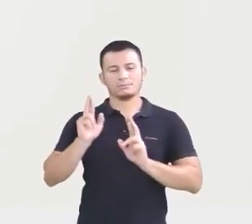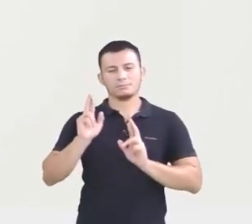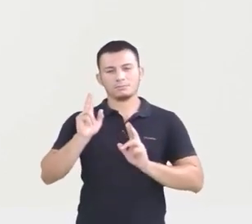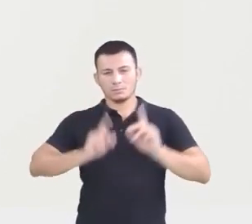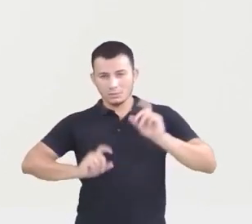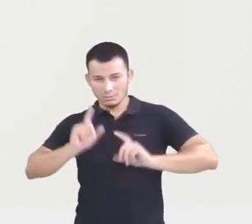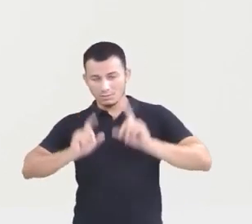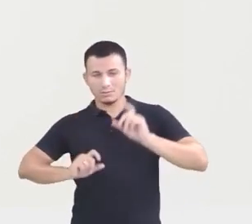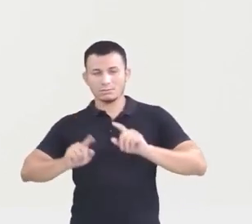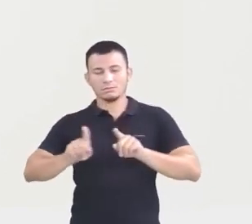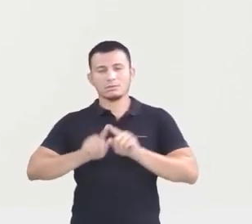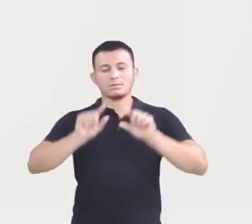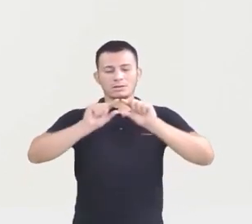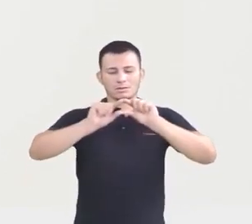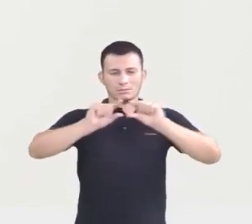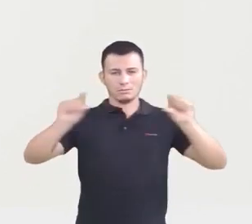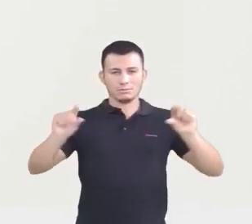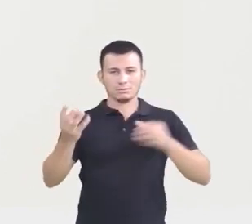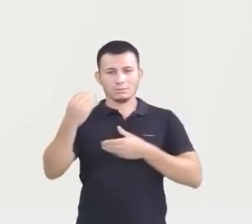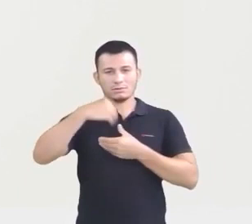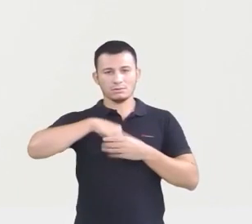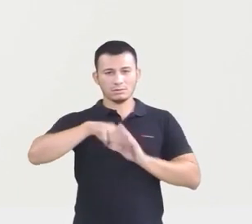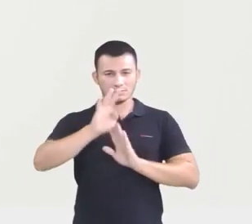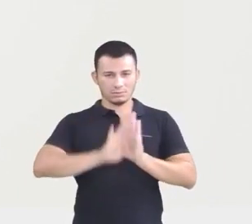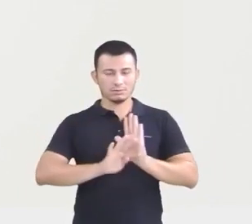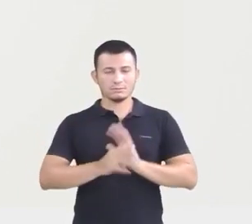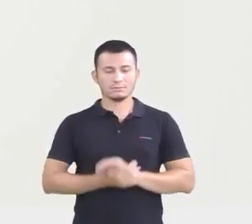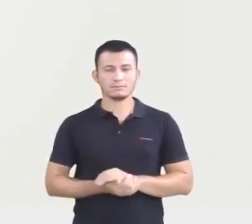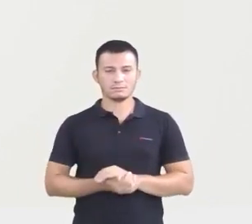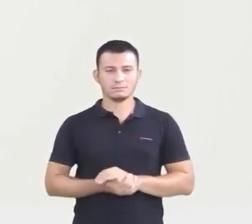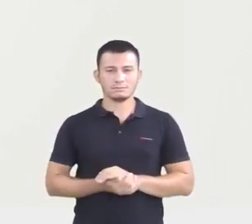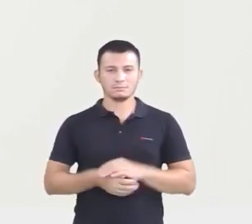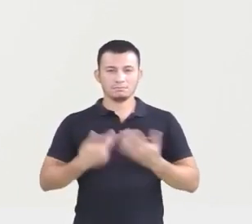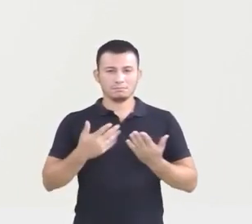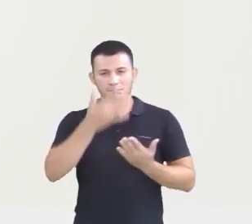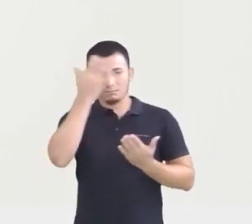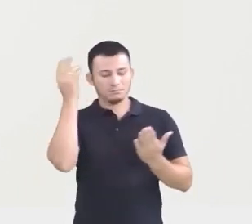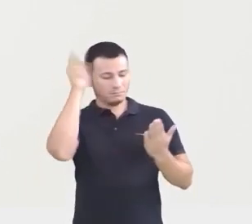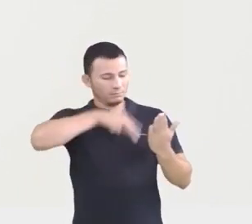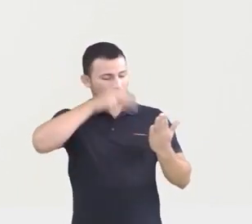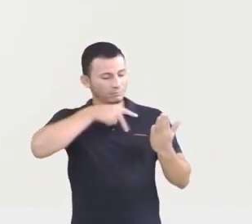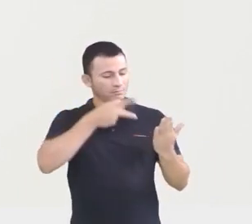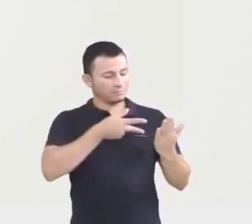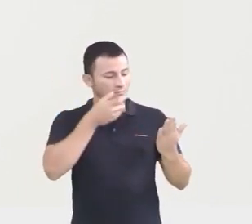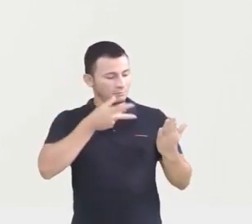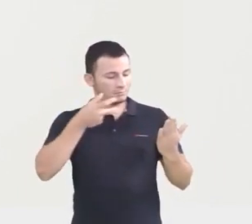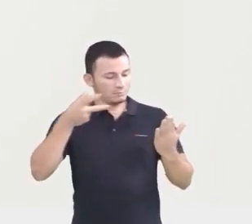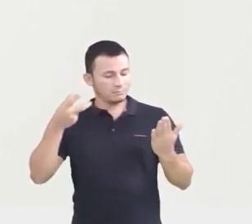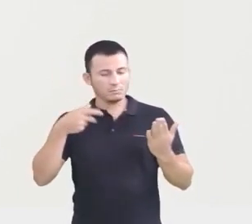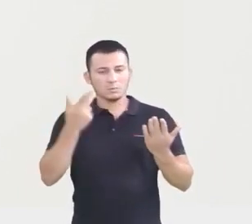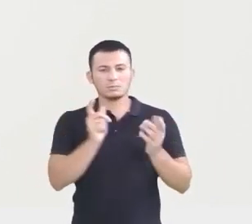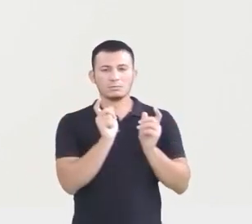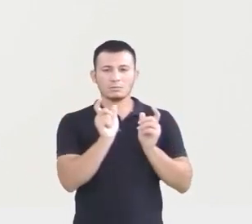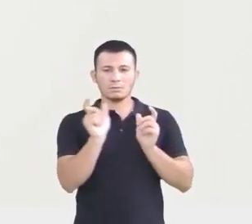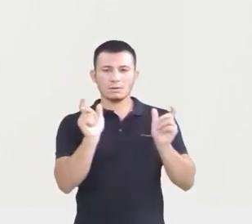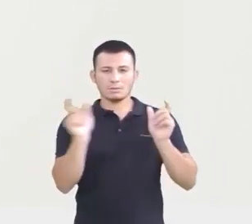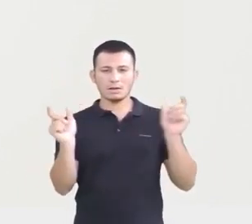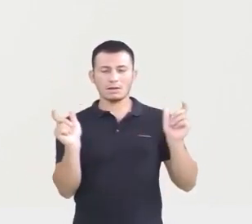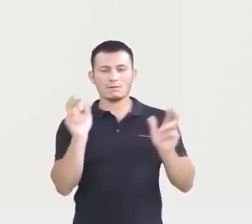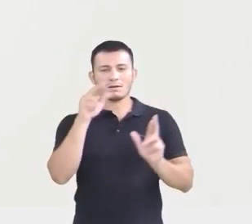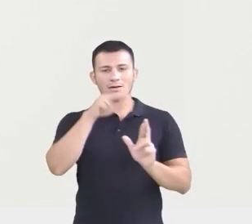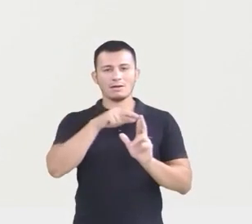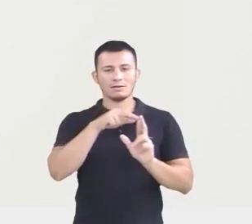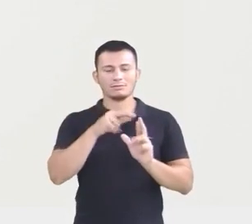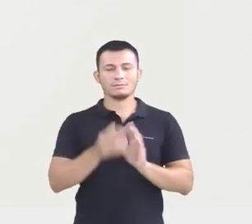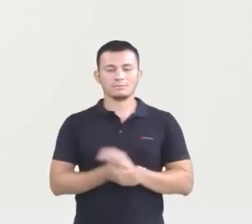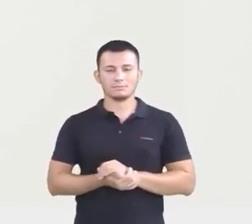e orações dentro de um texto, permitindo ao leitor identificar a quais termos se referem.